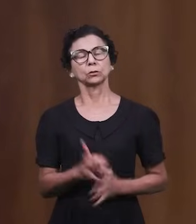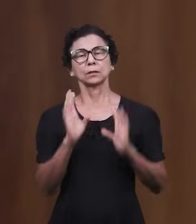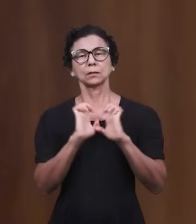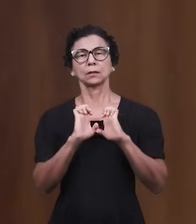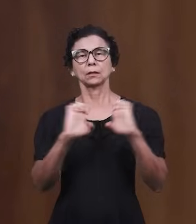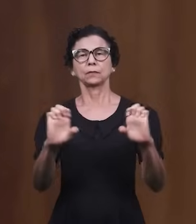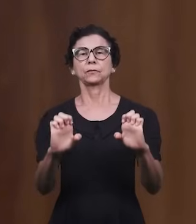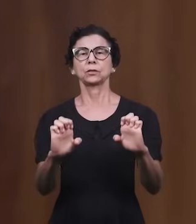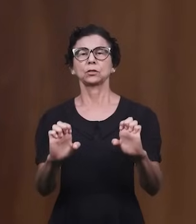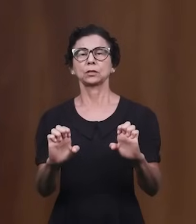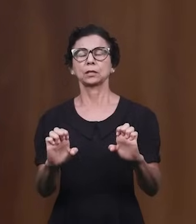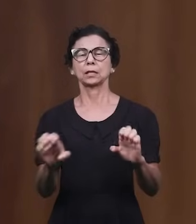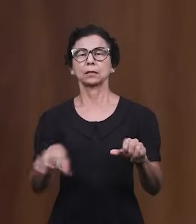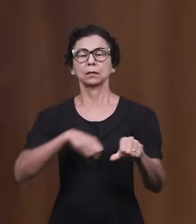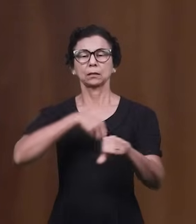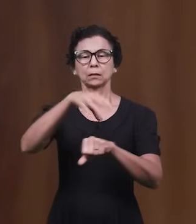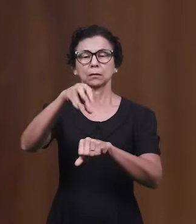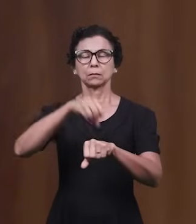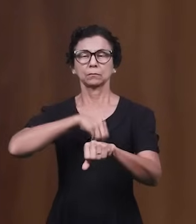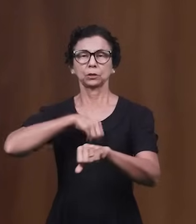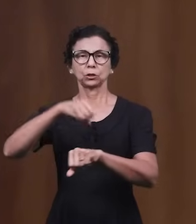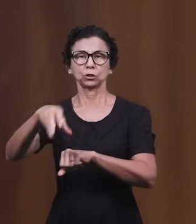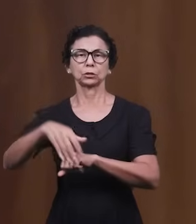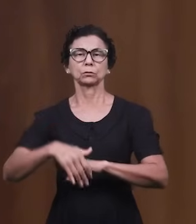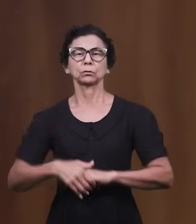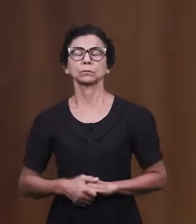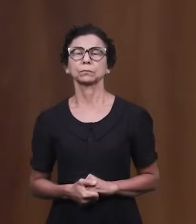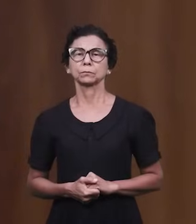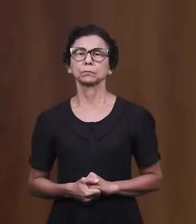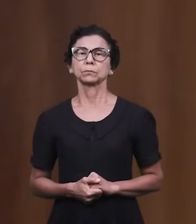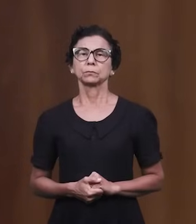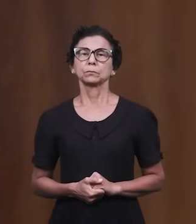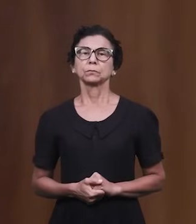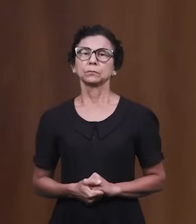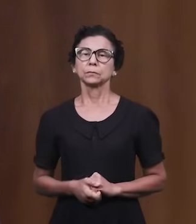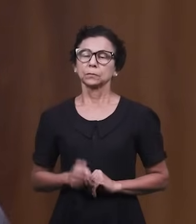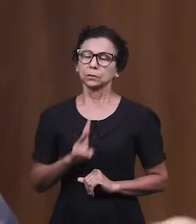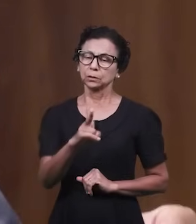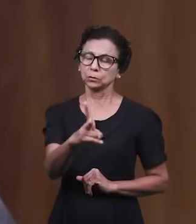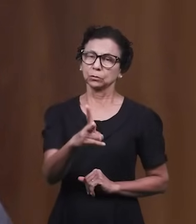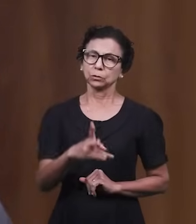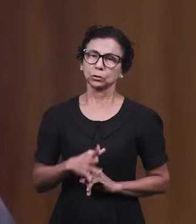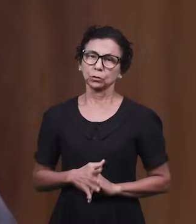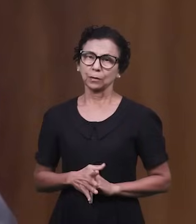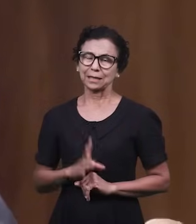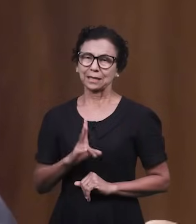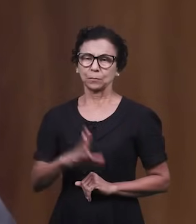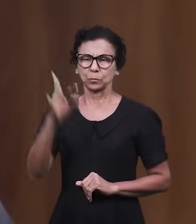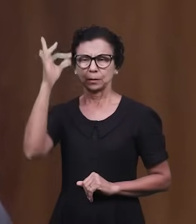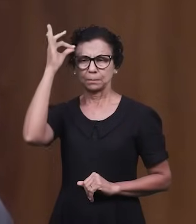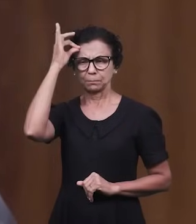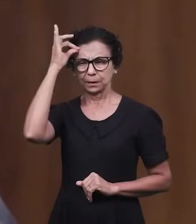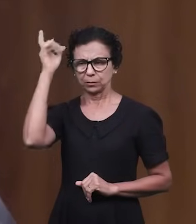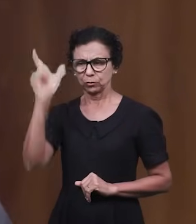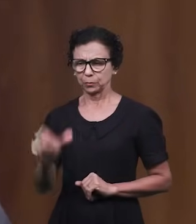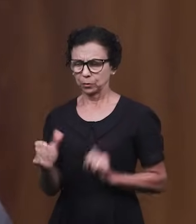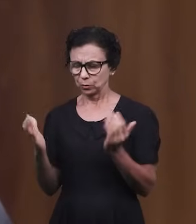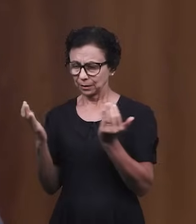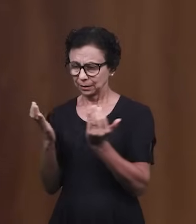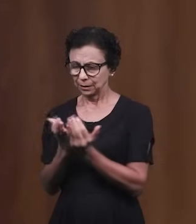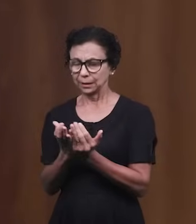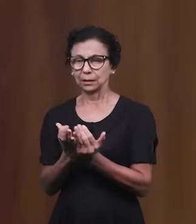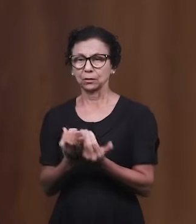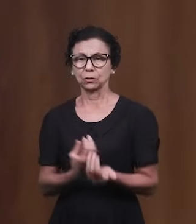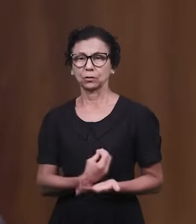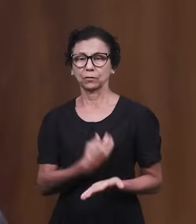evangelho sendo transmitido, sendo operado, e esse fortalecimento do espírito cristão, de conhecimento, de viver a verdade